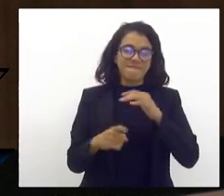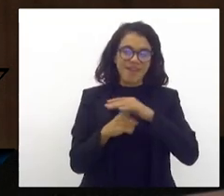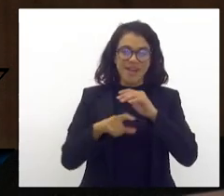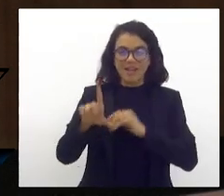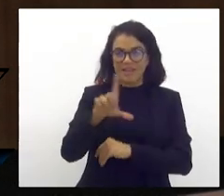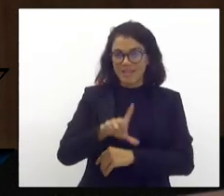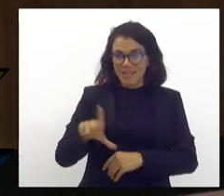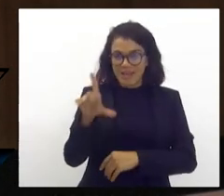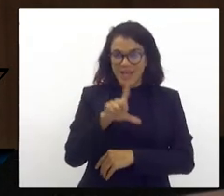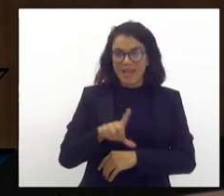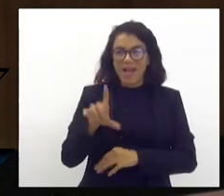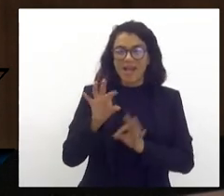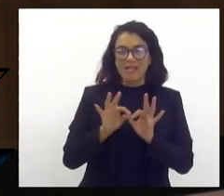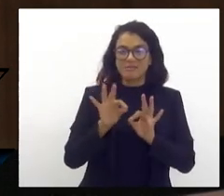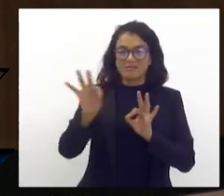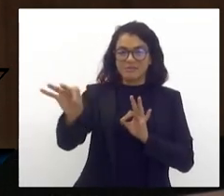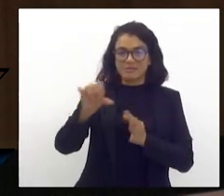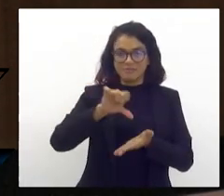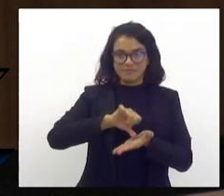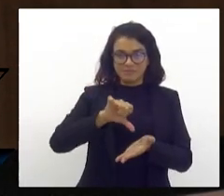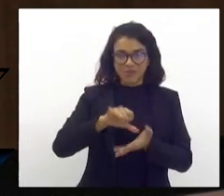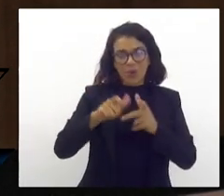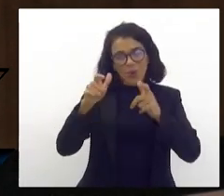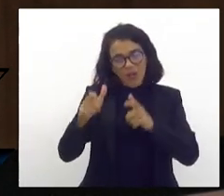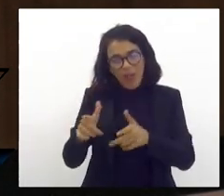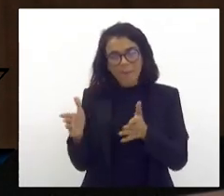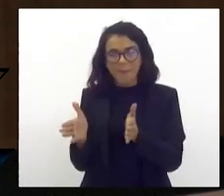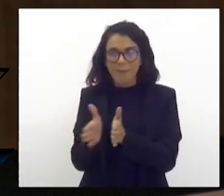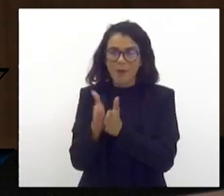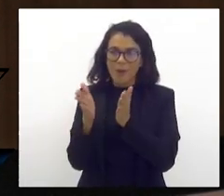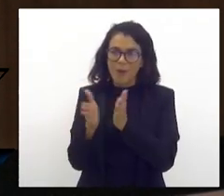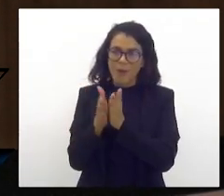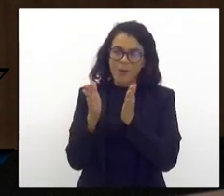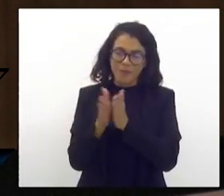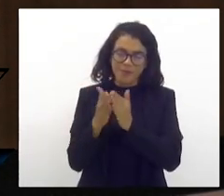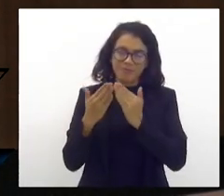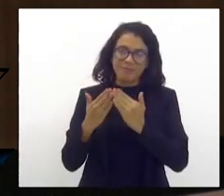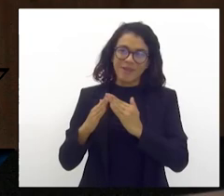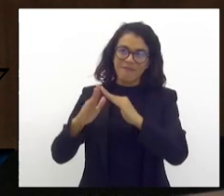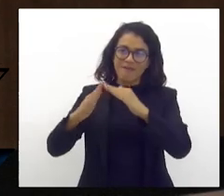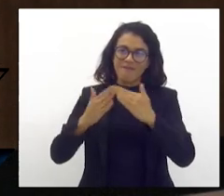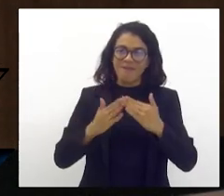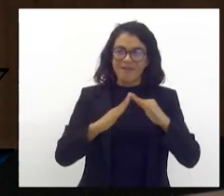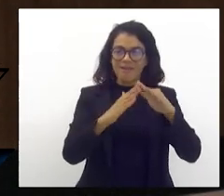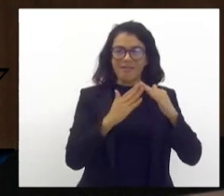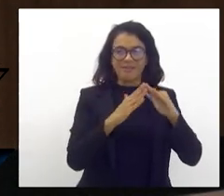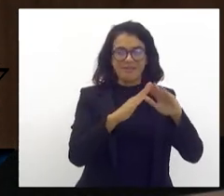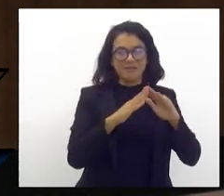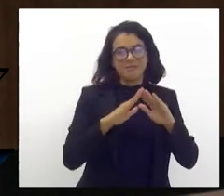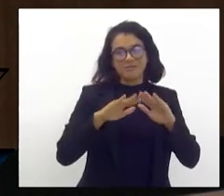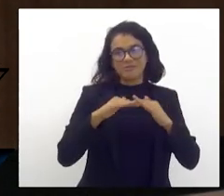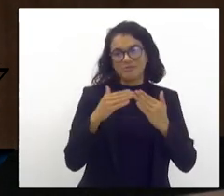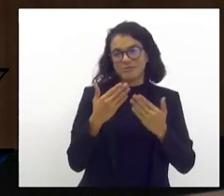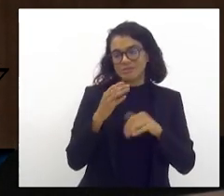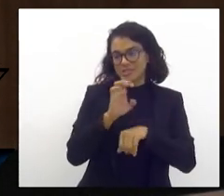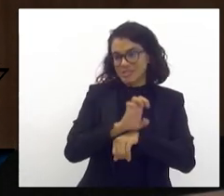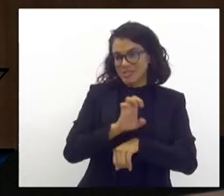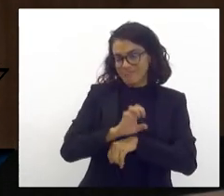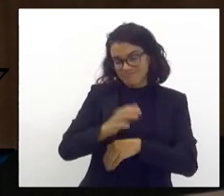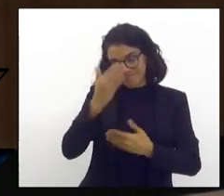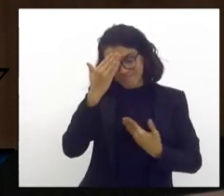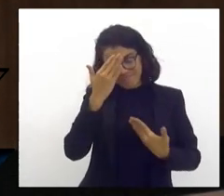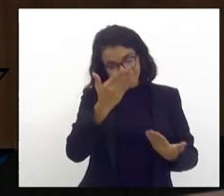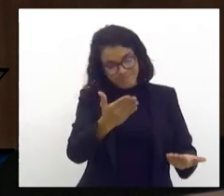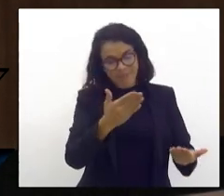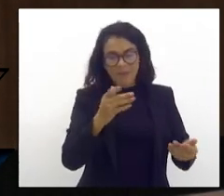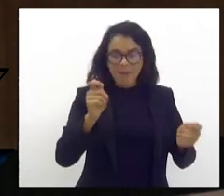que acontece no território empobrecido, né, das favelas do estado do Rio de Janeiro. Então, eu quero agradecer Vossa Excelência